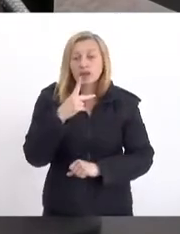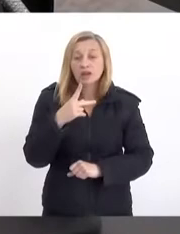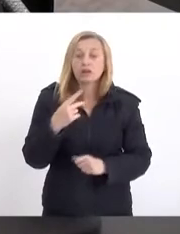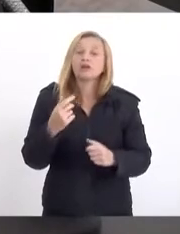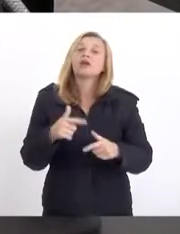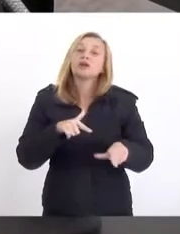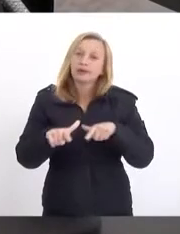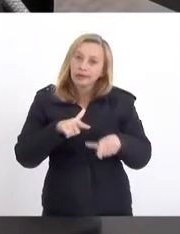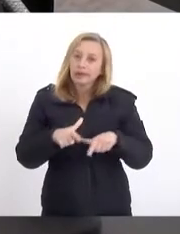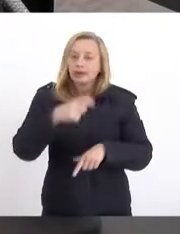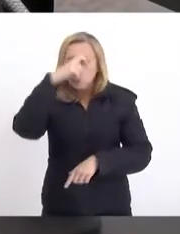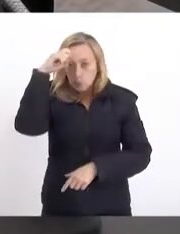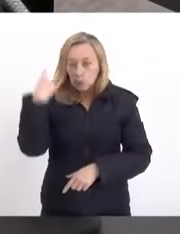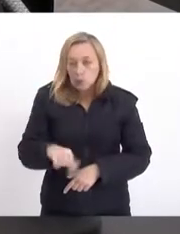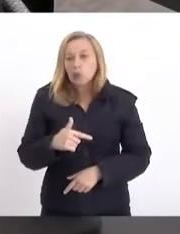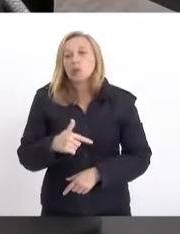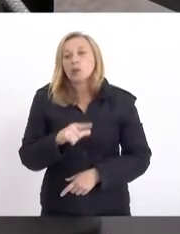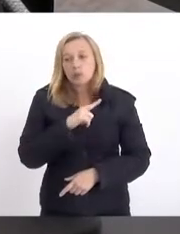muito trabalho.